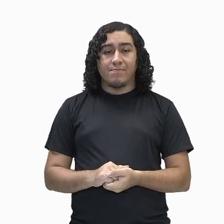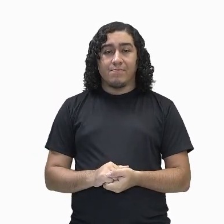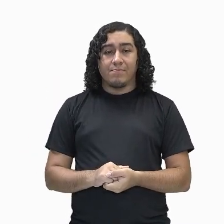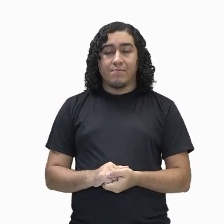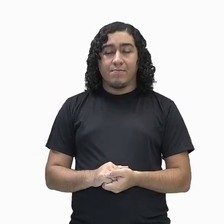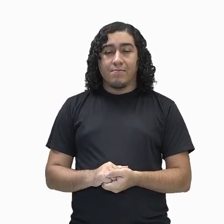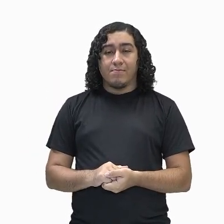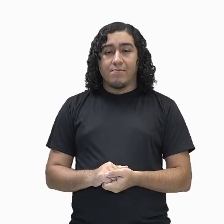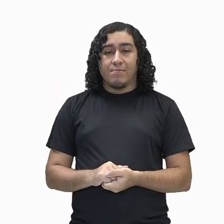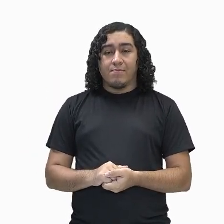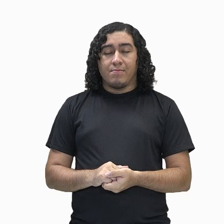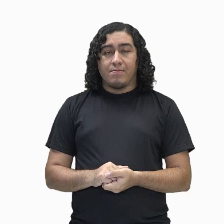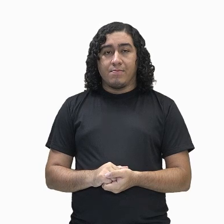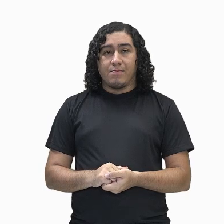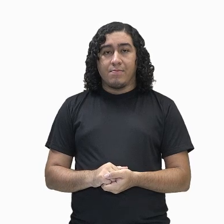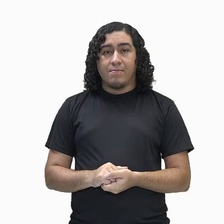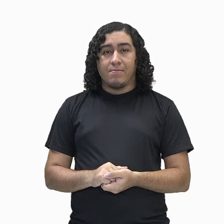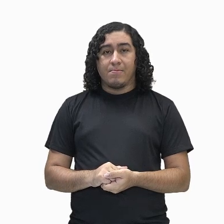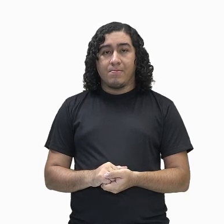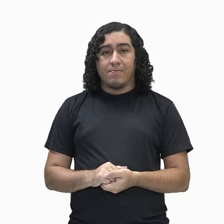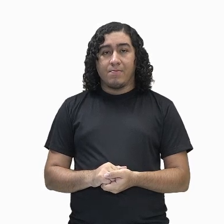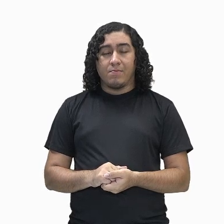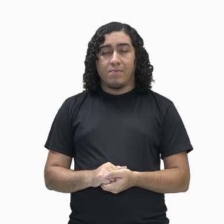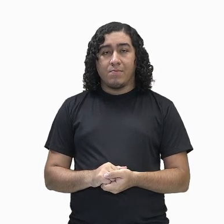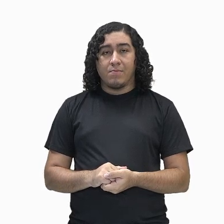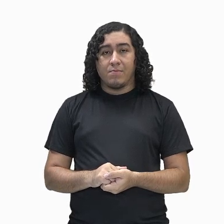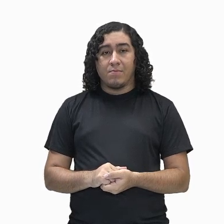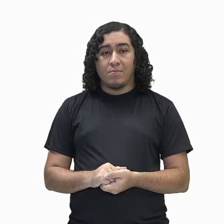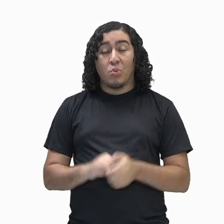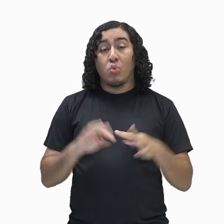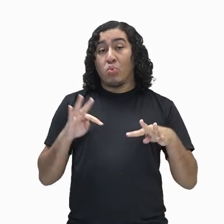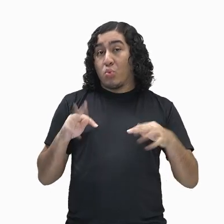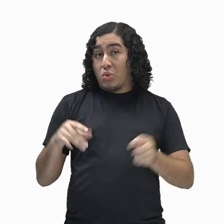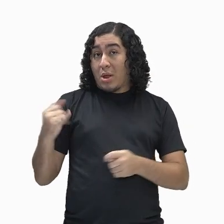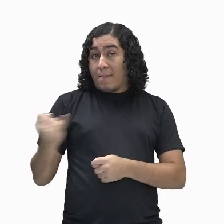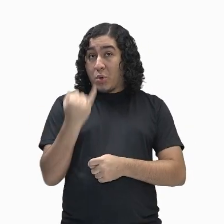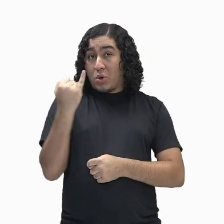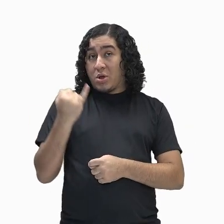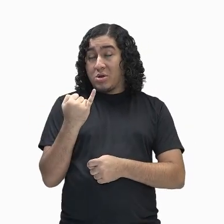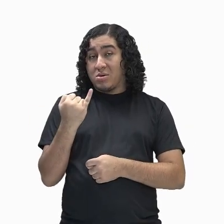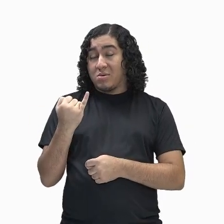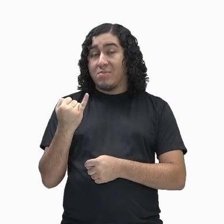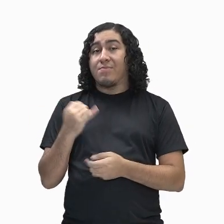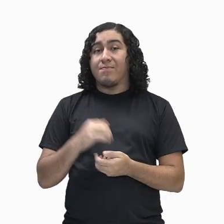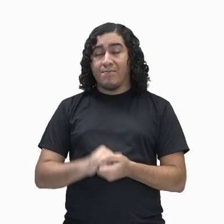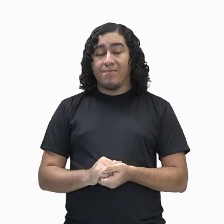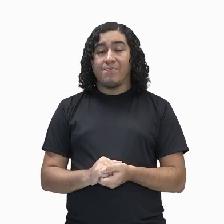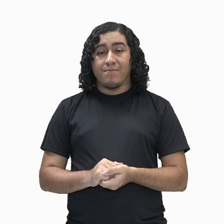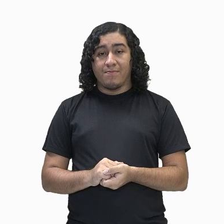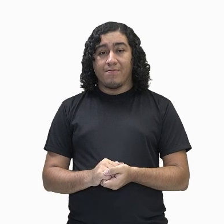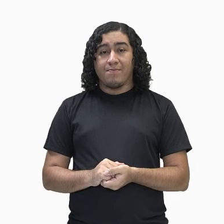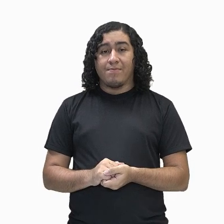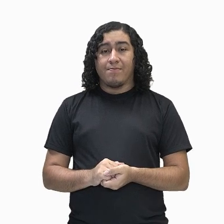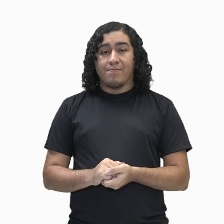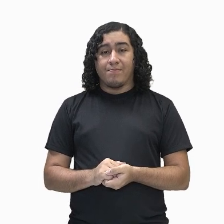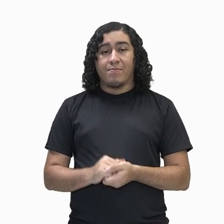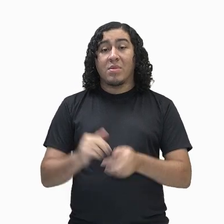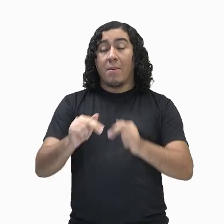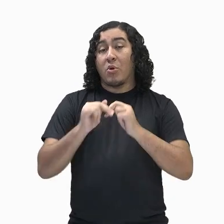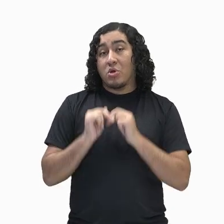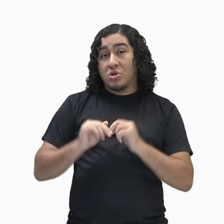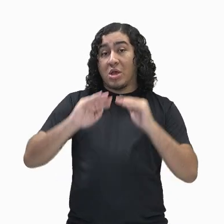no momento em que estamos vivendo, é importante. Não podemos desconsiderar. Portanto, as